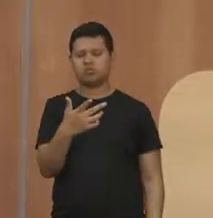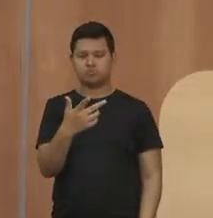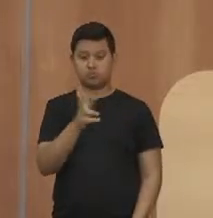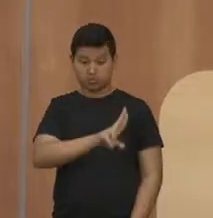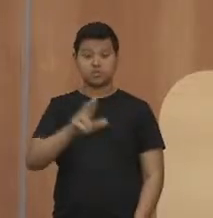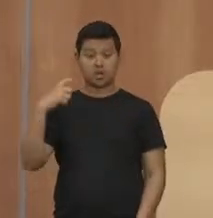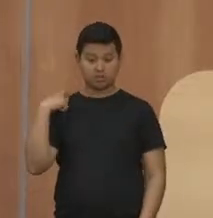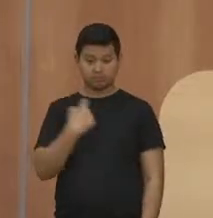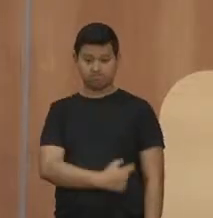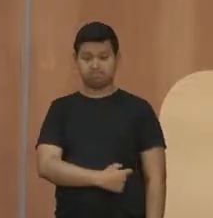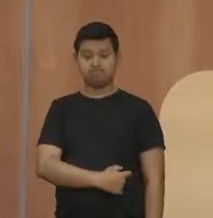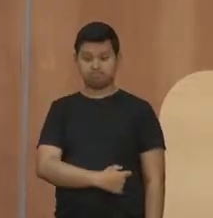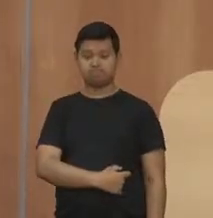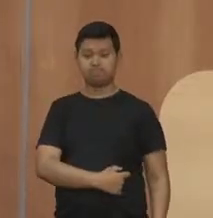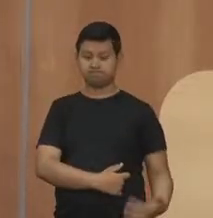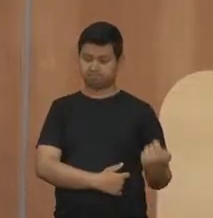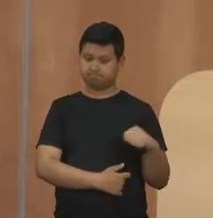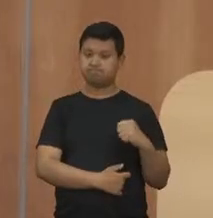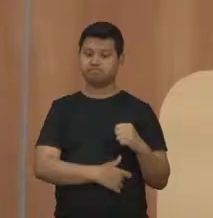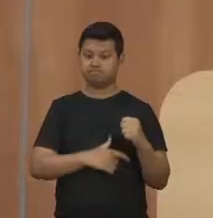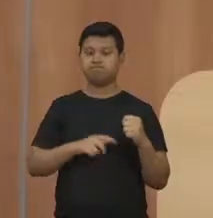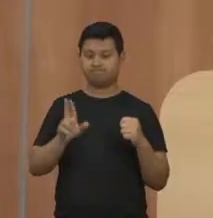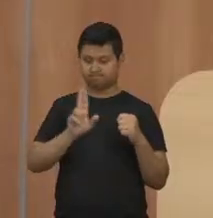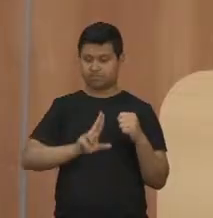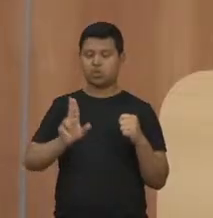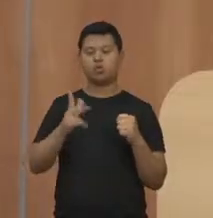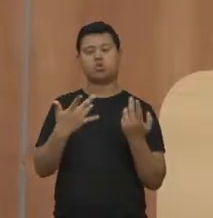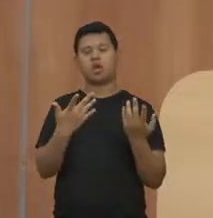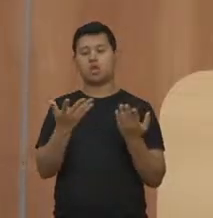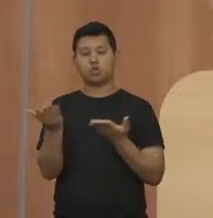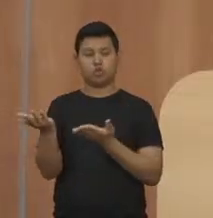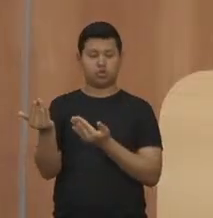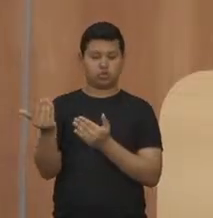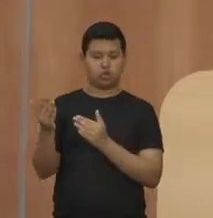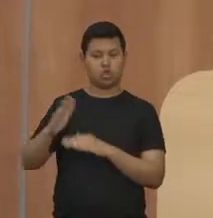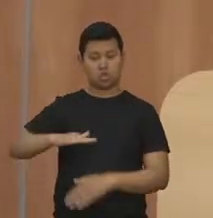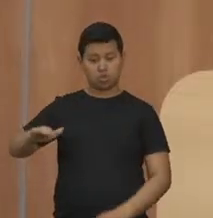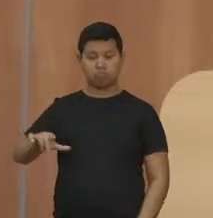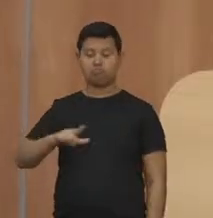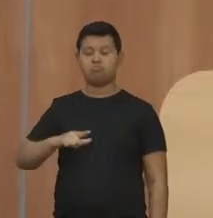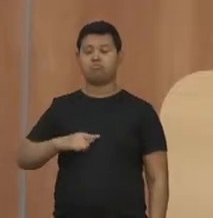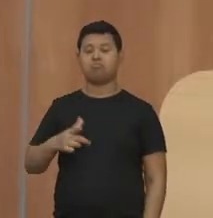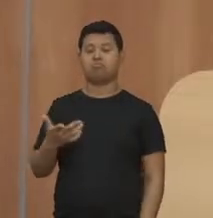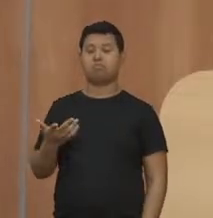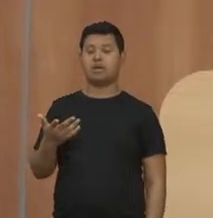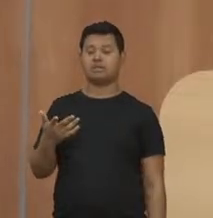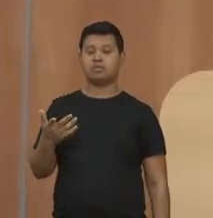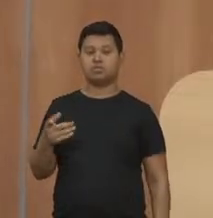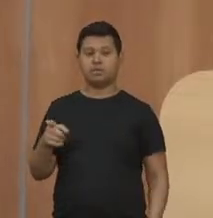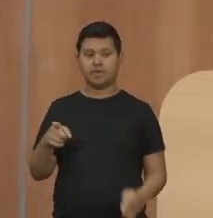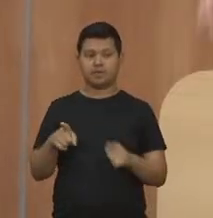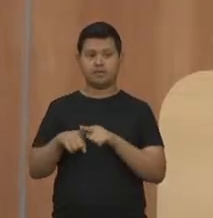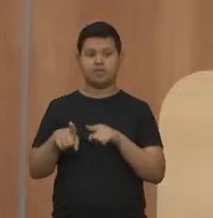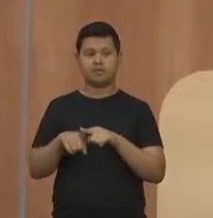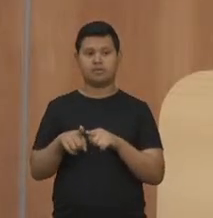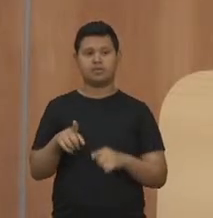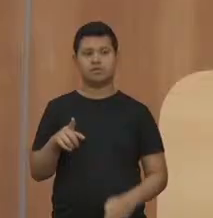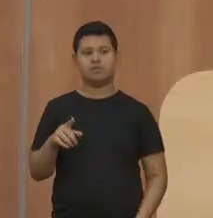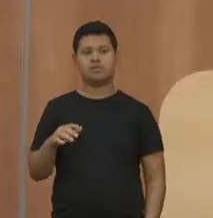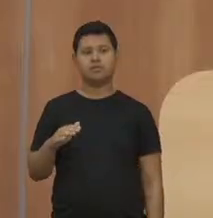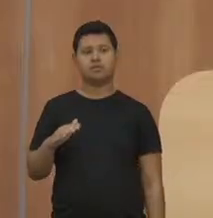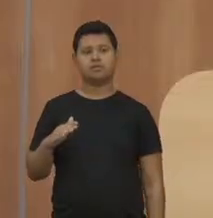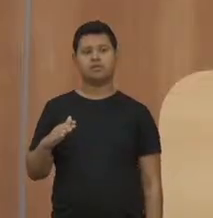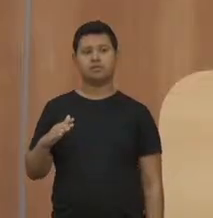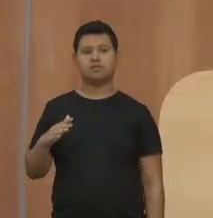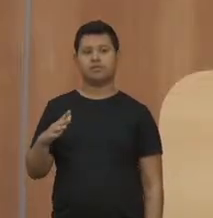aí. Eu tenho que ir na cadeirinha. Ah, tem irmão mais novo, bebê conforto, assento de elevação. Papai, abaixa a